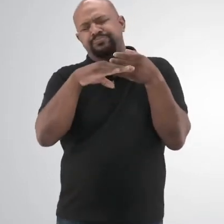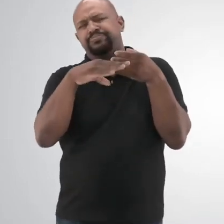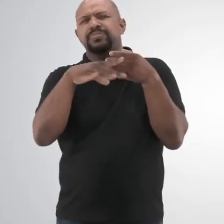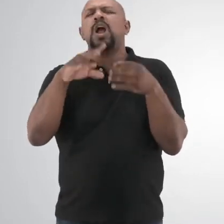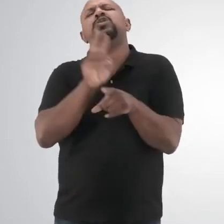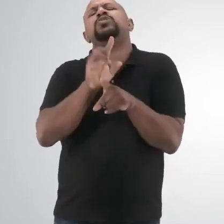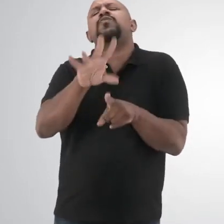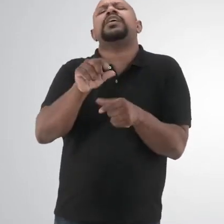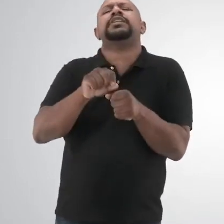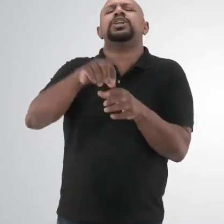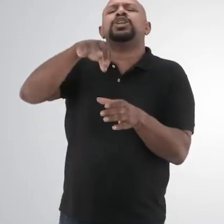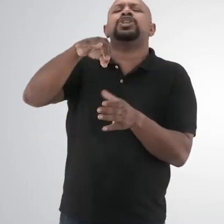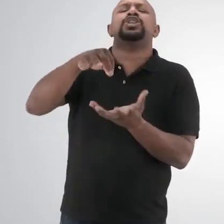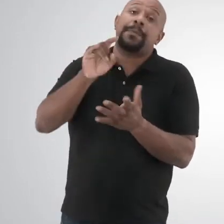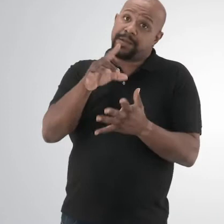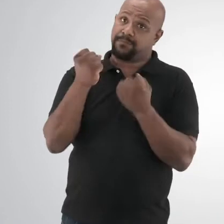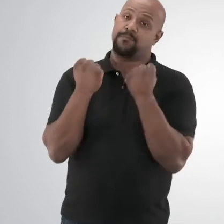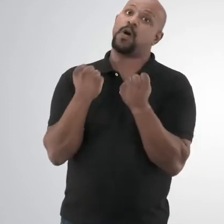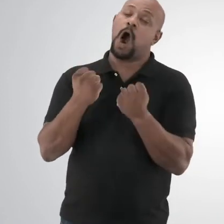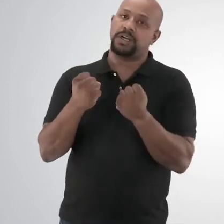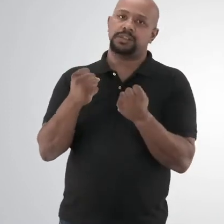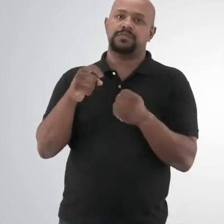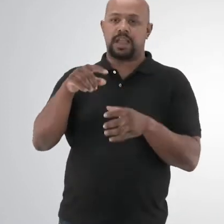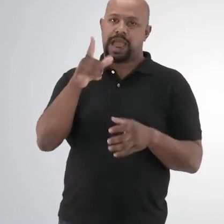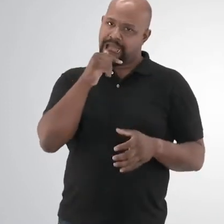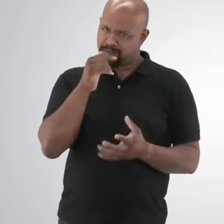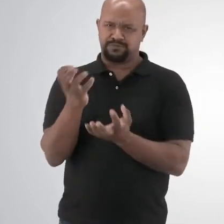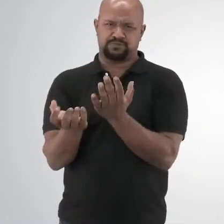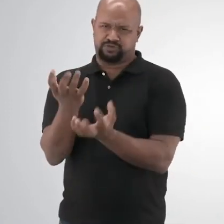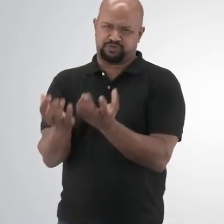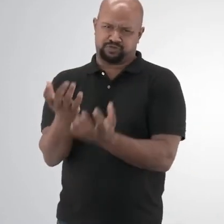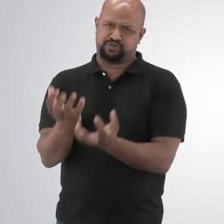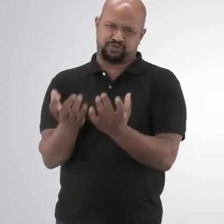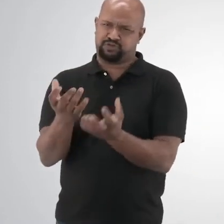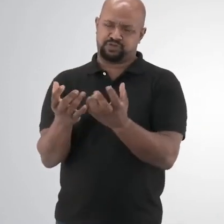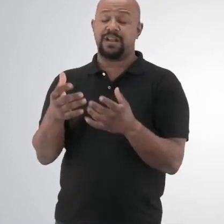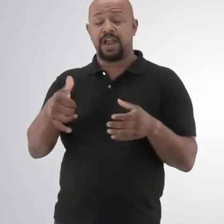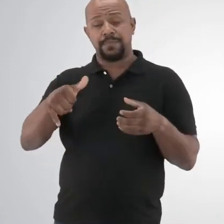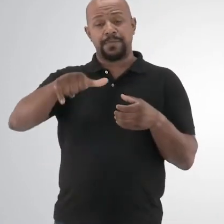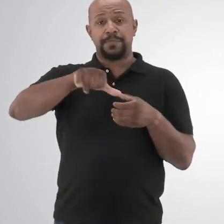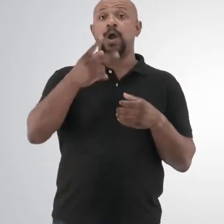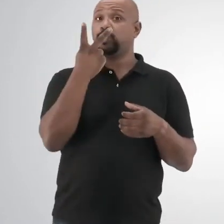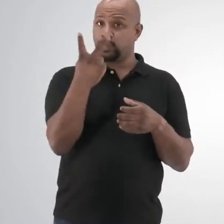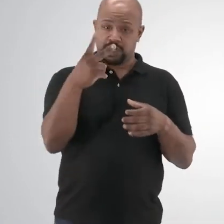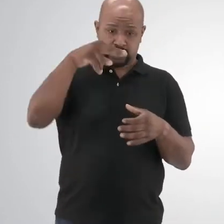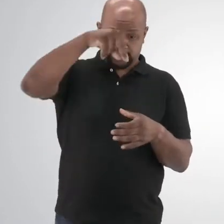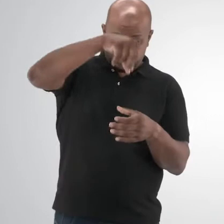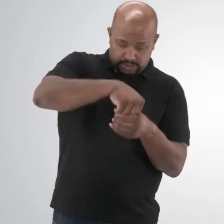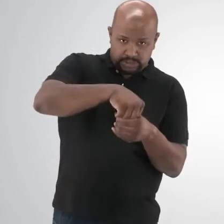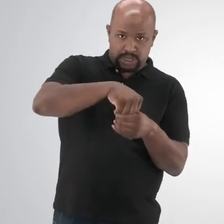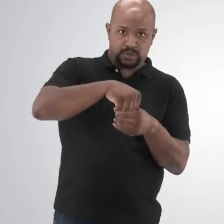como você fosse fazer um chá para você beber, só que mais forte. Então você vai ferver a água, você vai colocar os